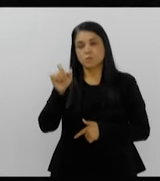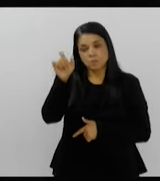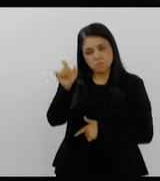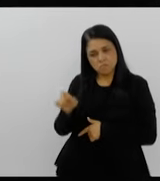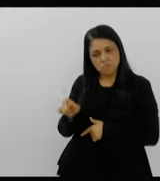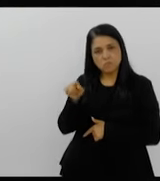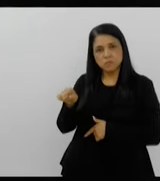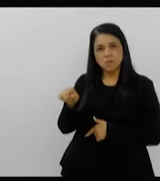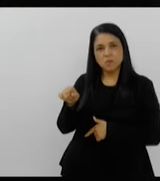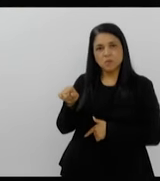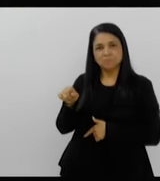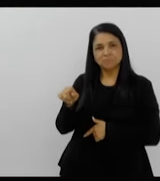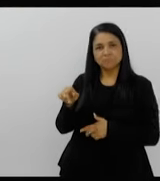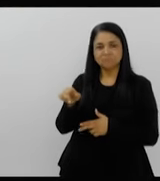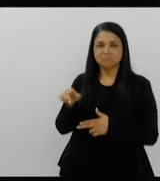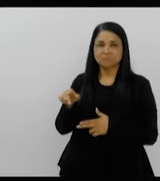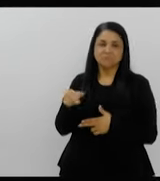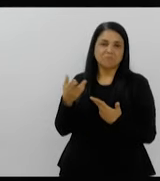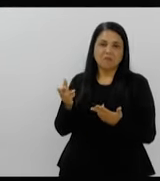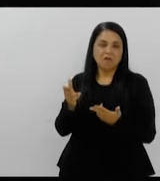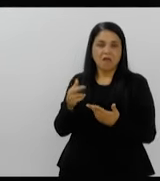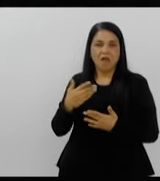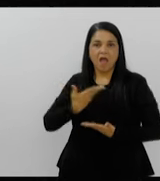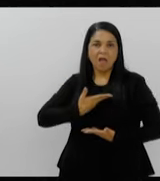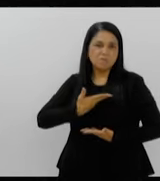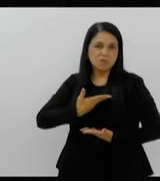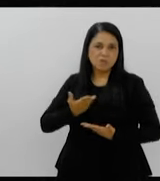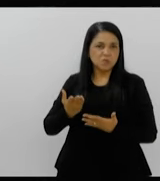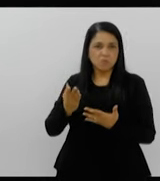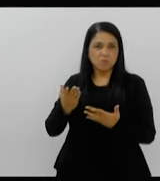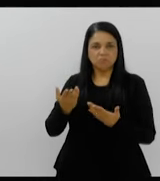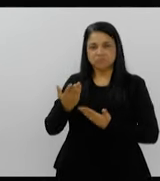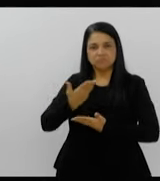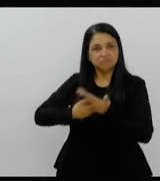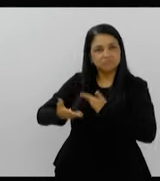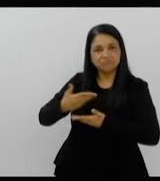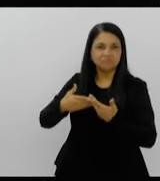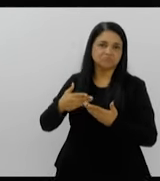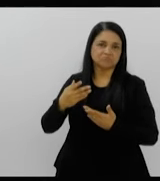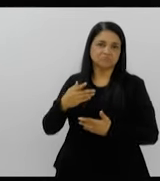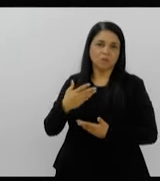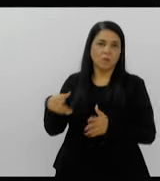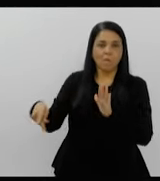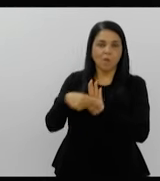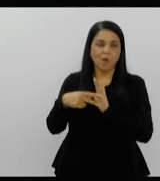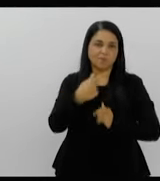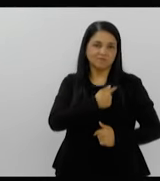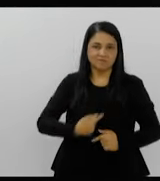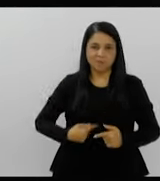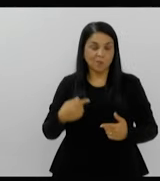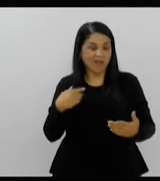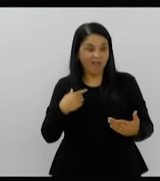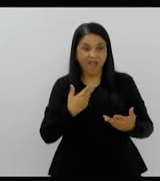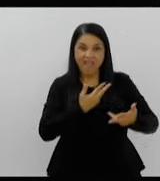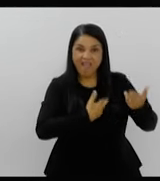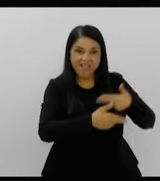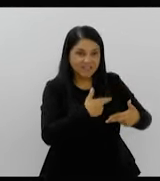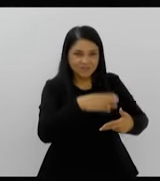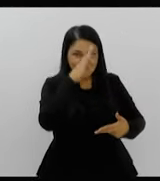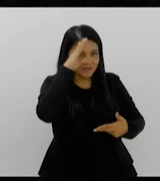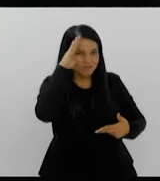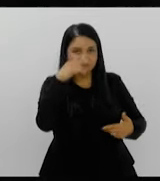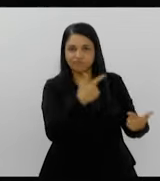correligionário seu que não tem nenhuma relação com a academia, nenhuma relação com